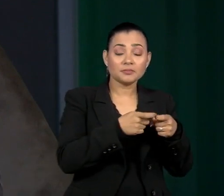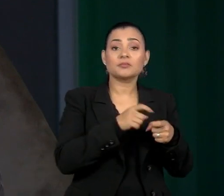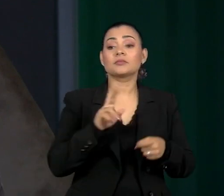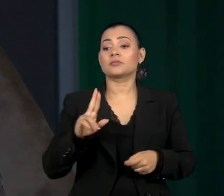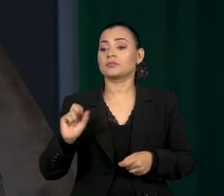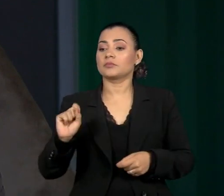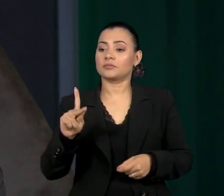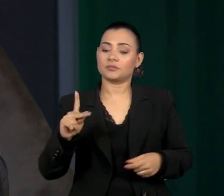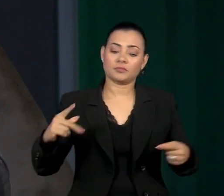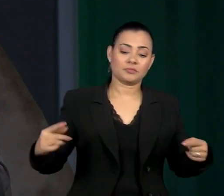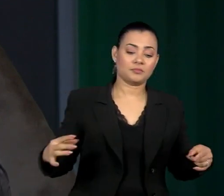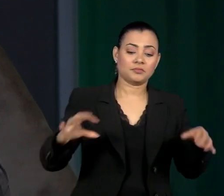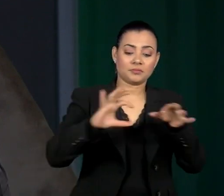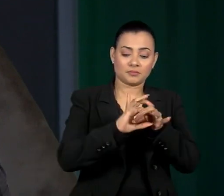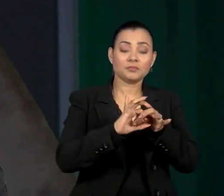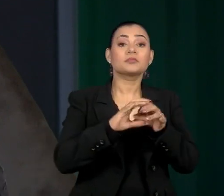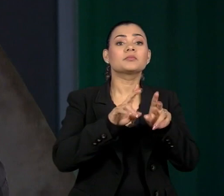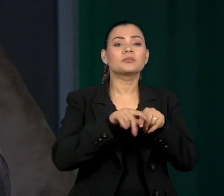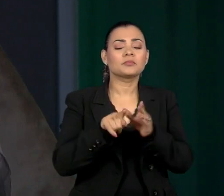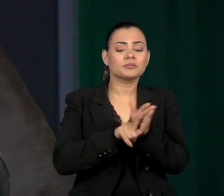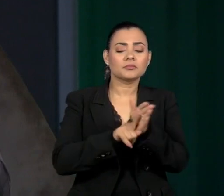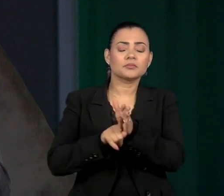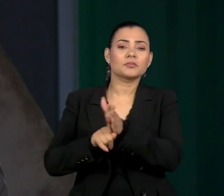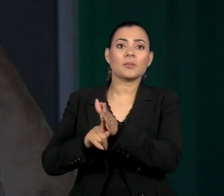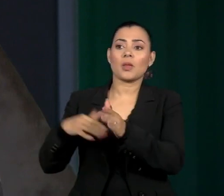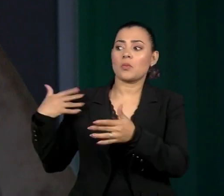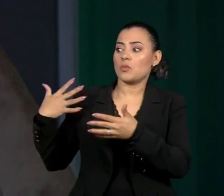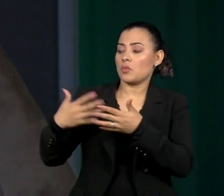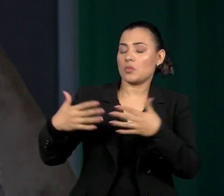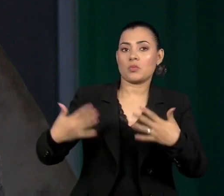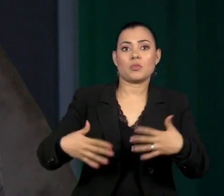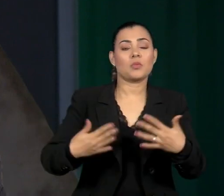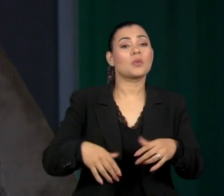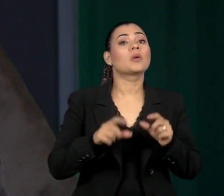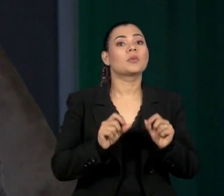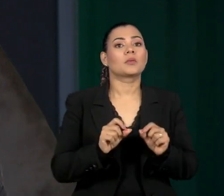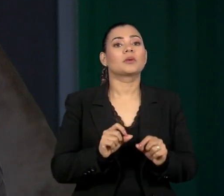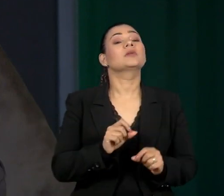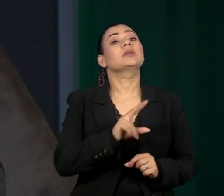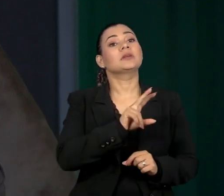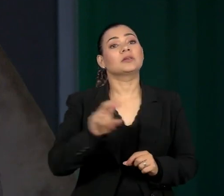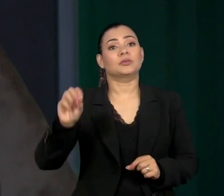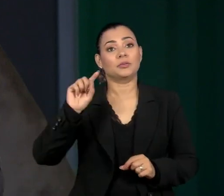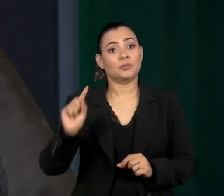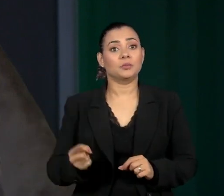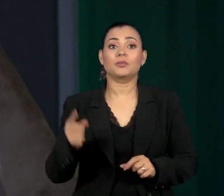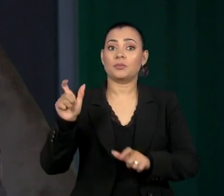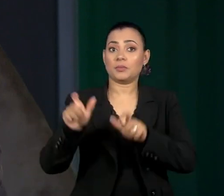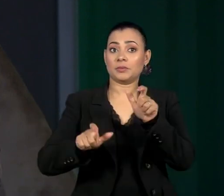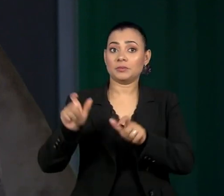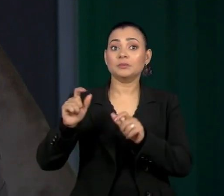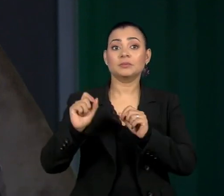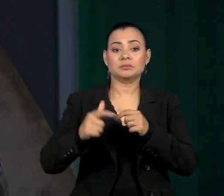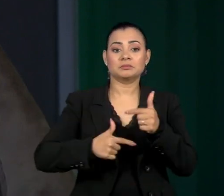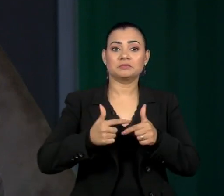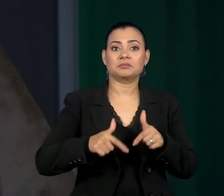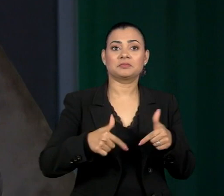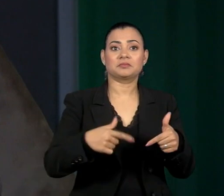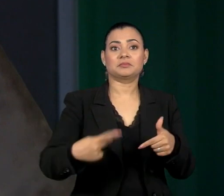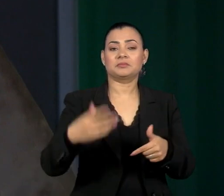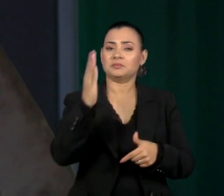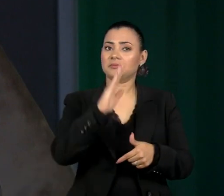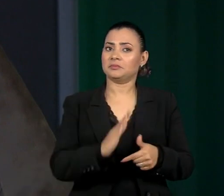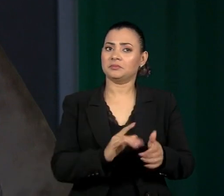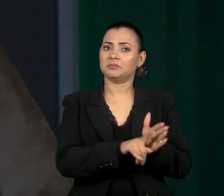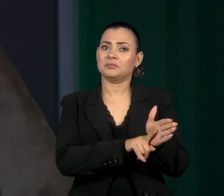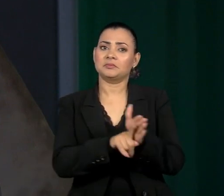saúde atingiu um marco histórico. São mais de 500 mil de médicos em atividade hoje no país. Mas se o mercado tem